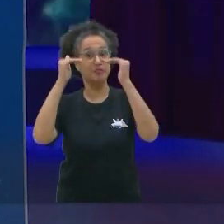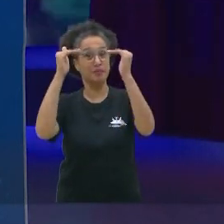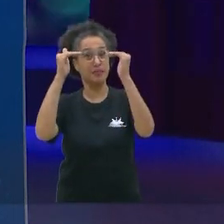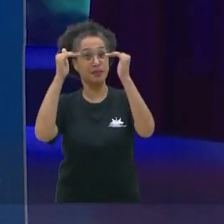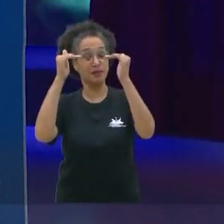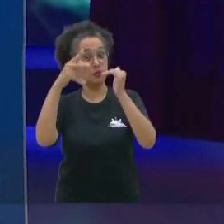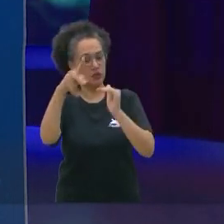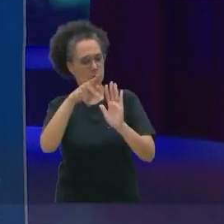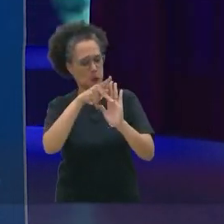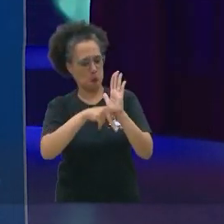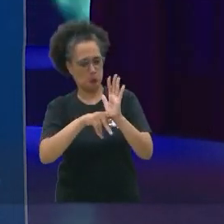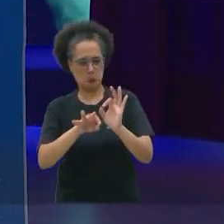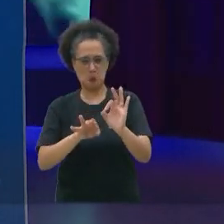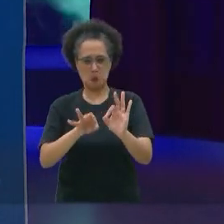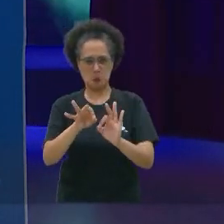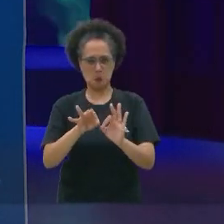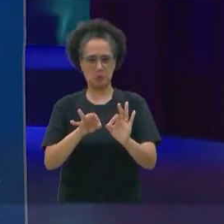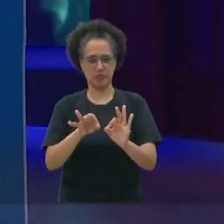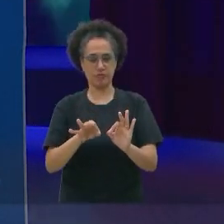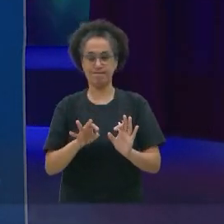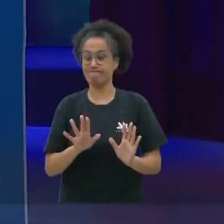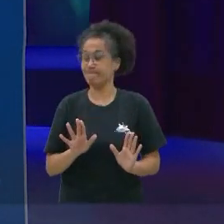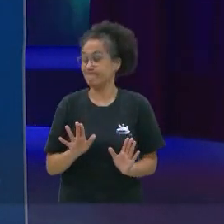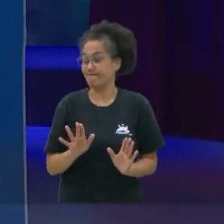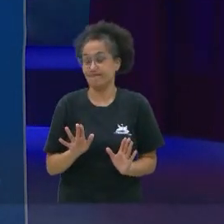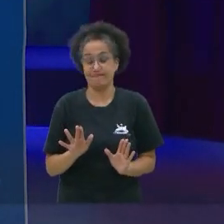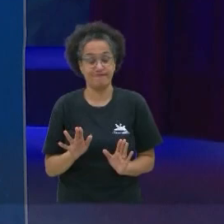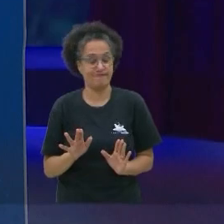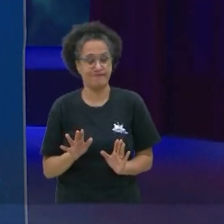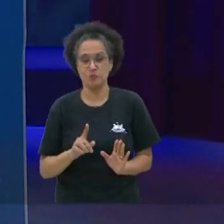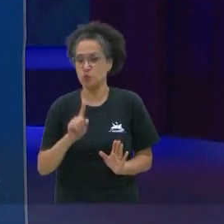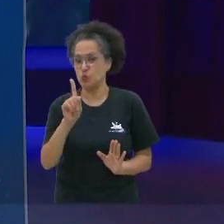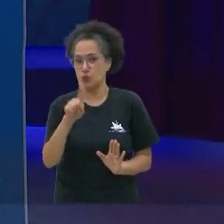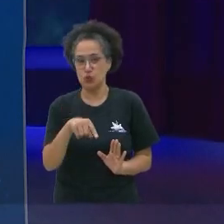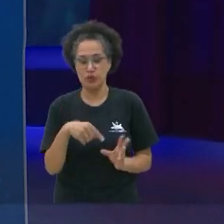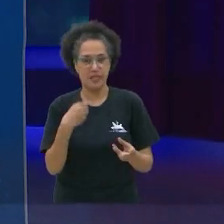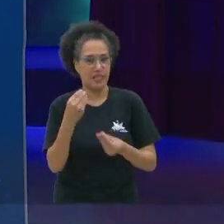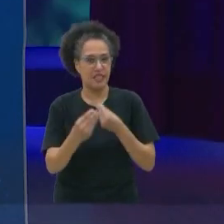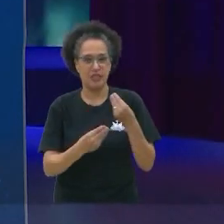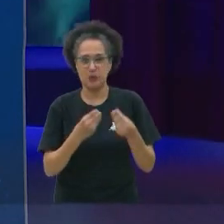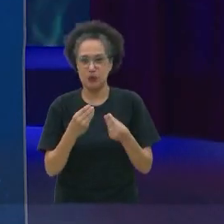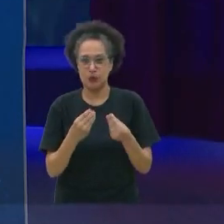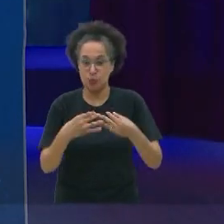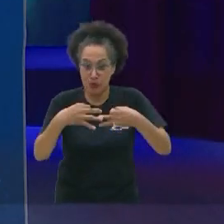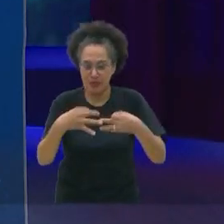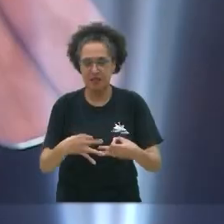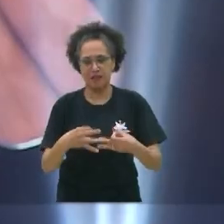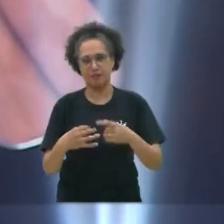seus projetos não são tal como deveriam ser.